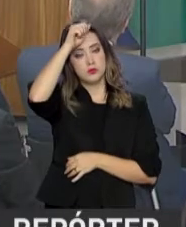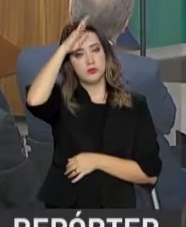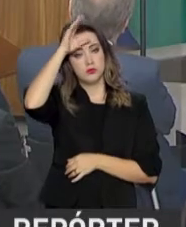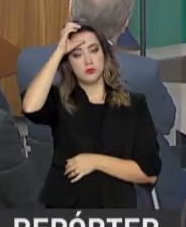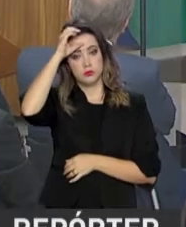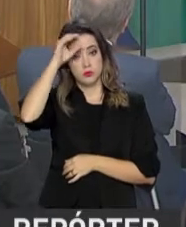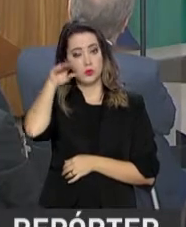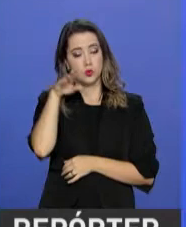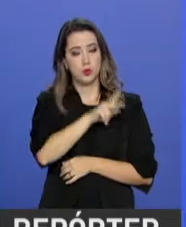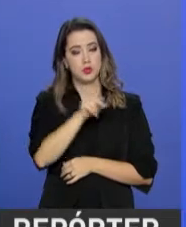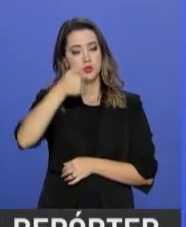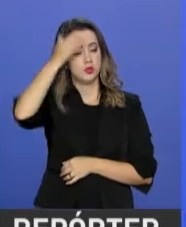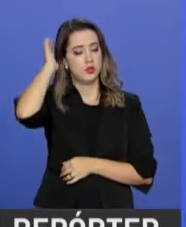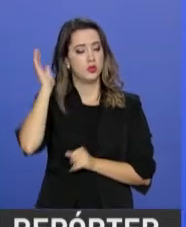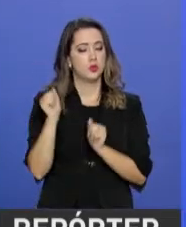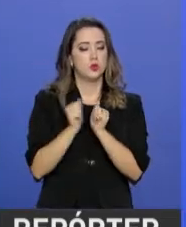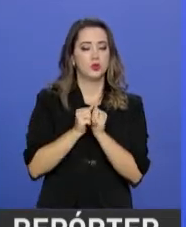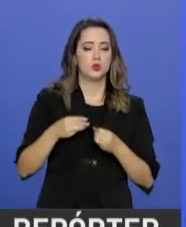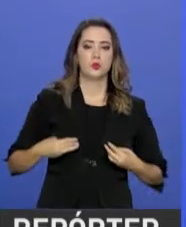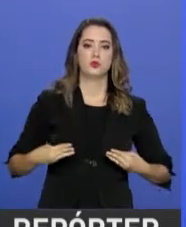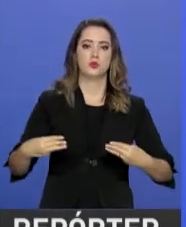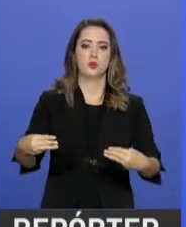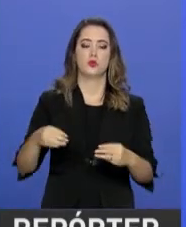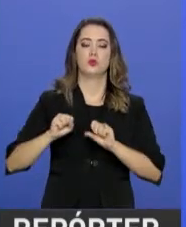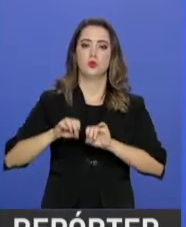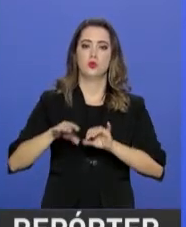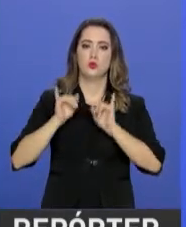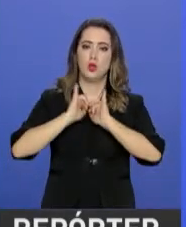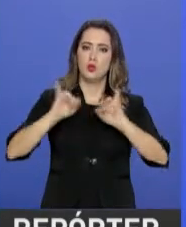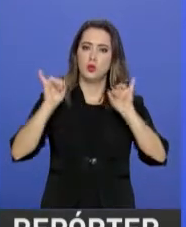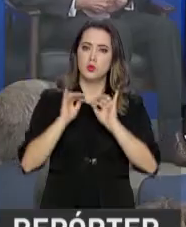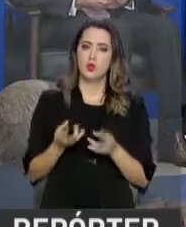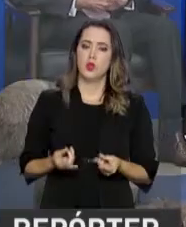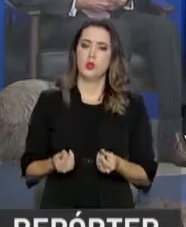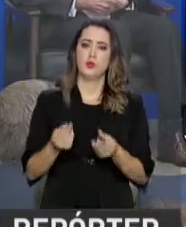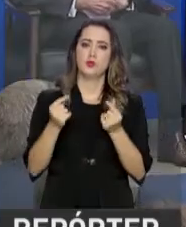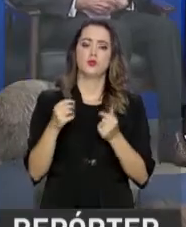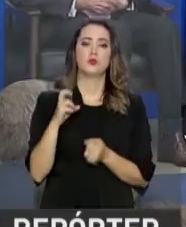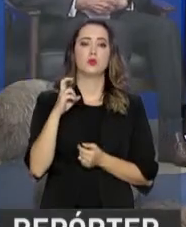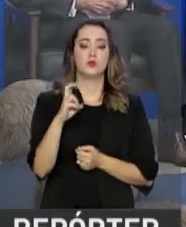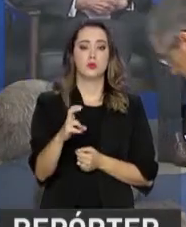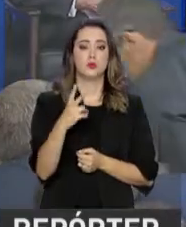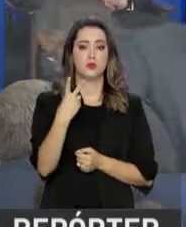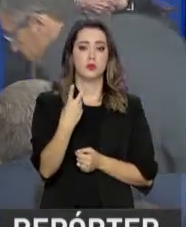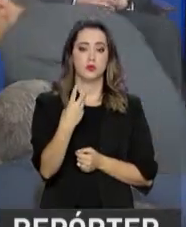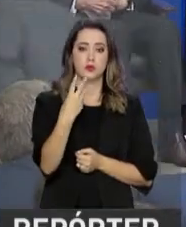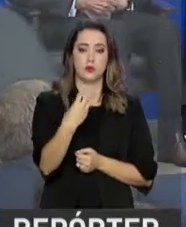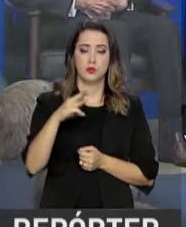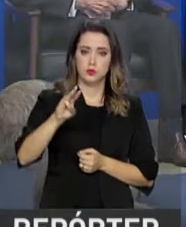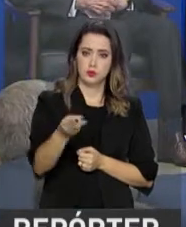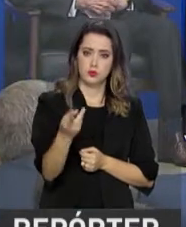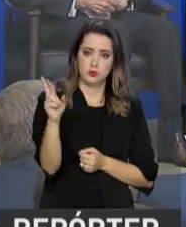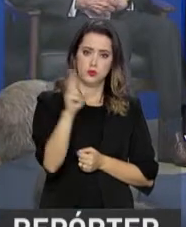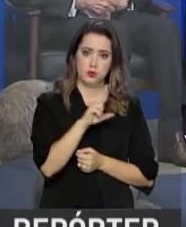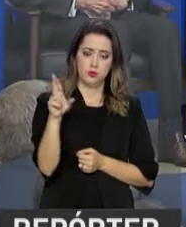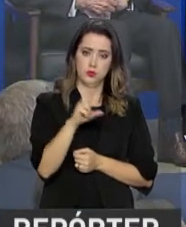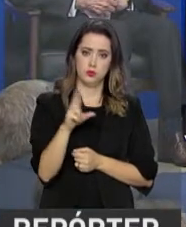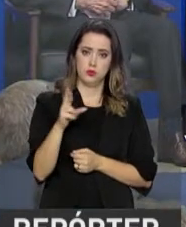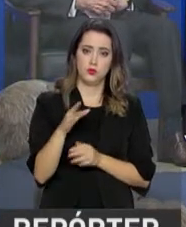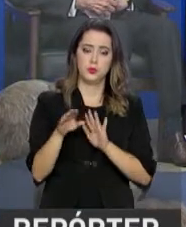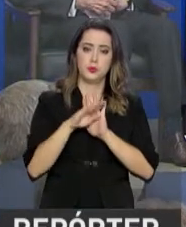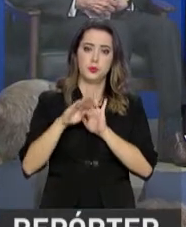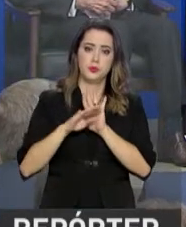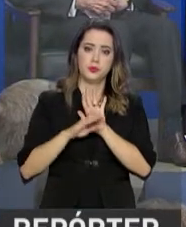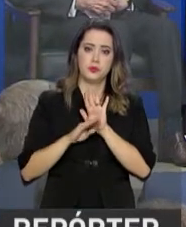presidente michel temer eo ministro da educação anunciar a liberação de 523 milhões de reais para o